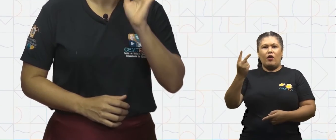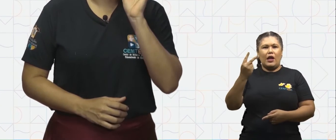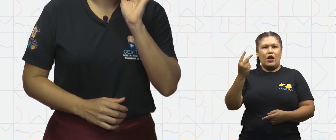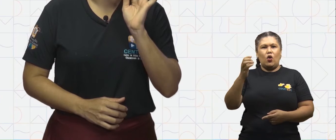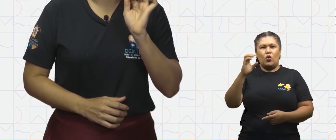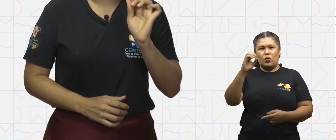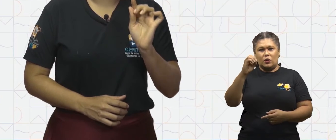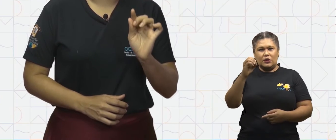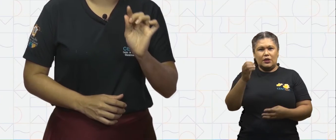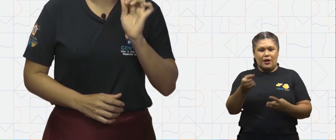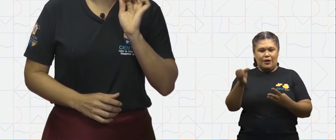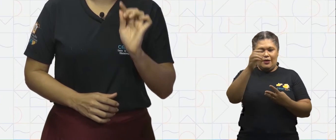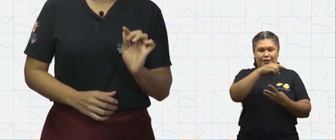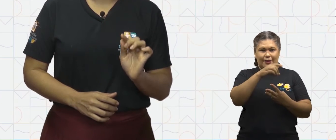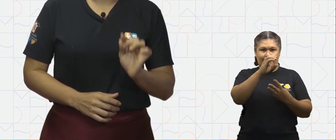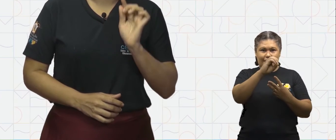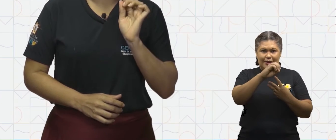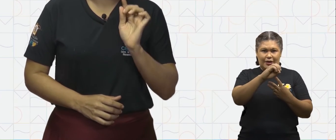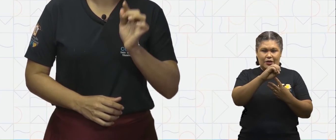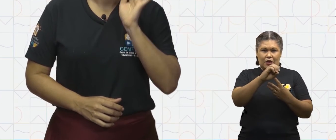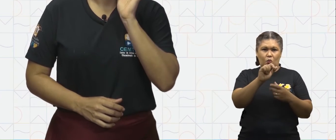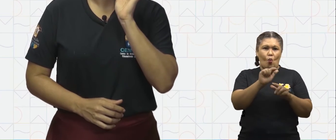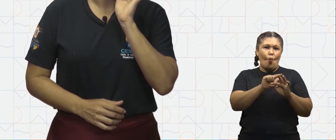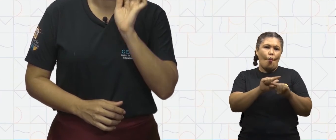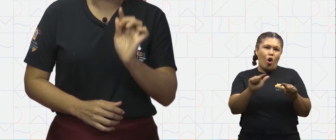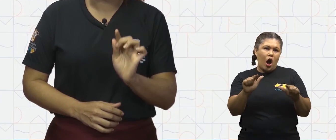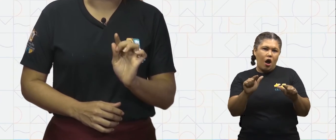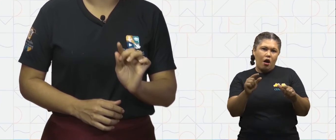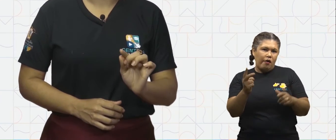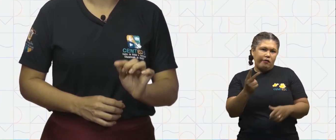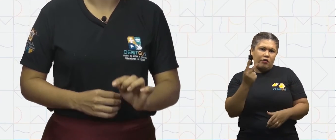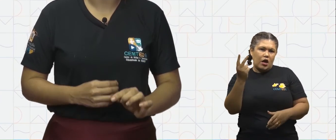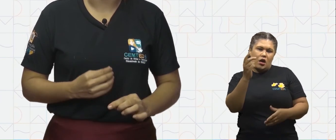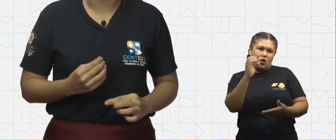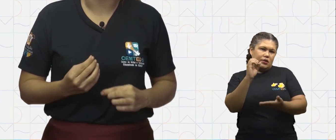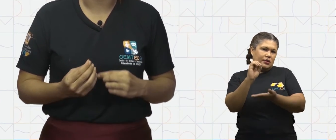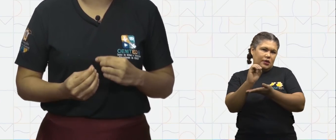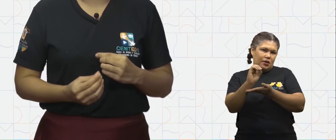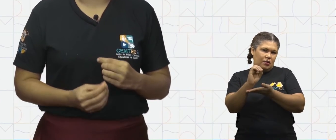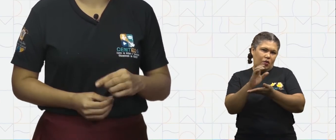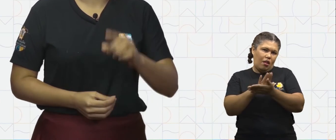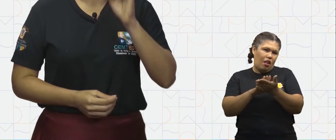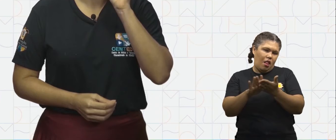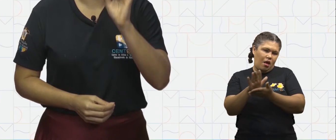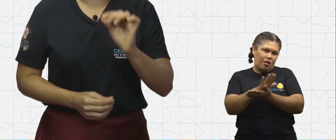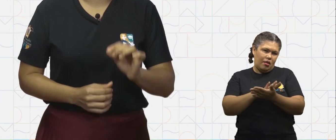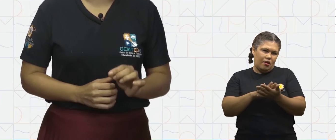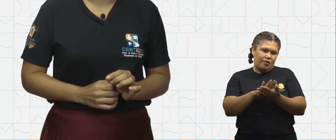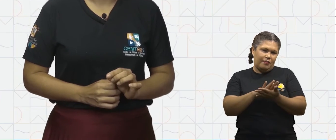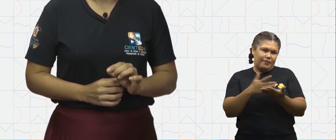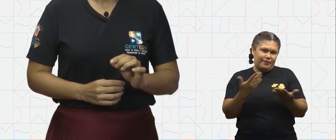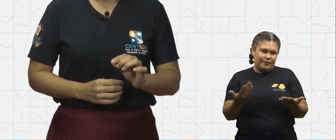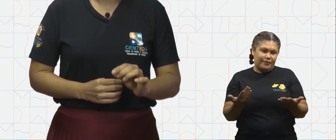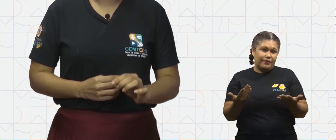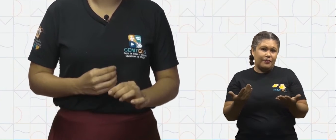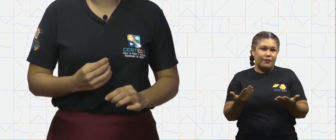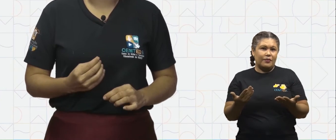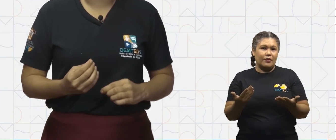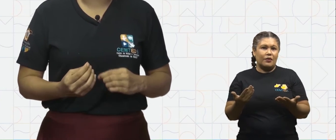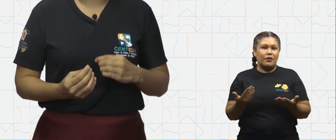0 localizado à esquerda é nulo, se referenciado a outro.